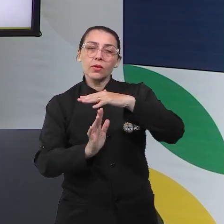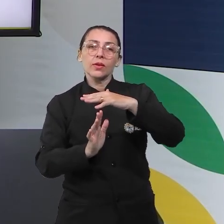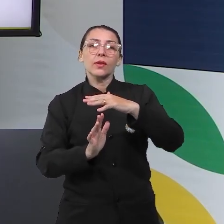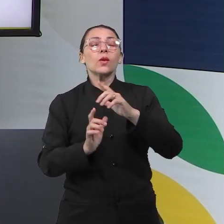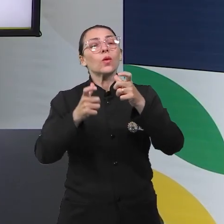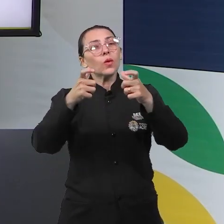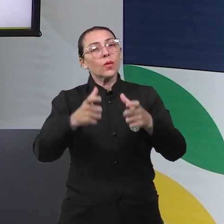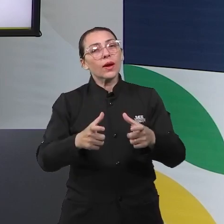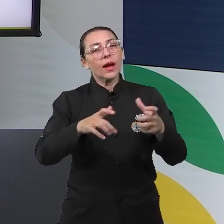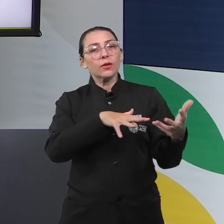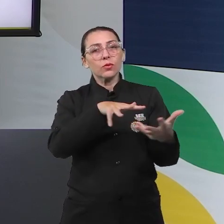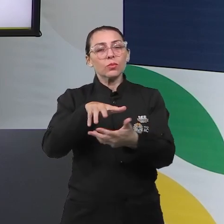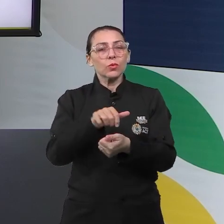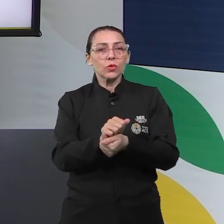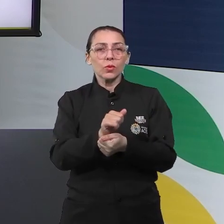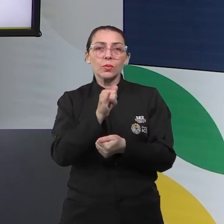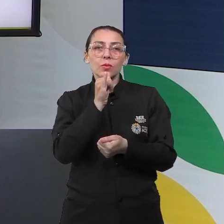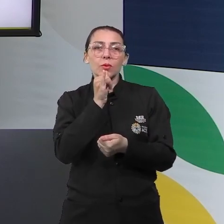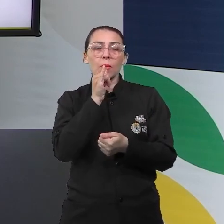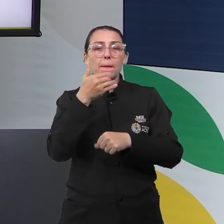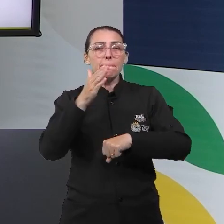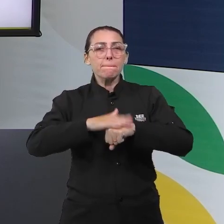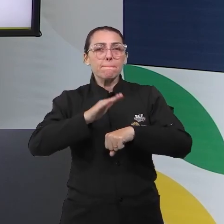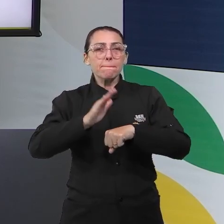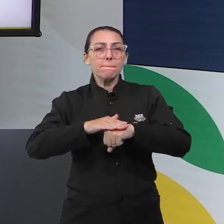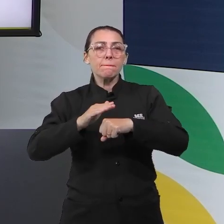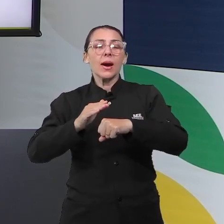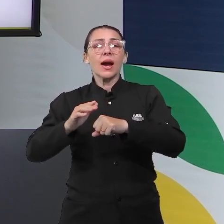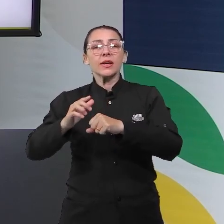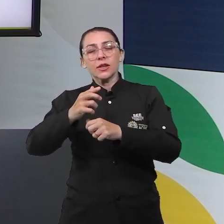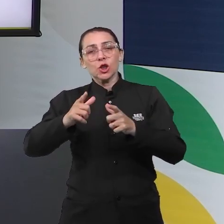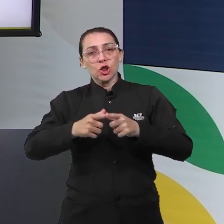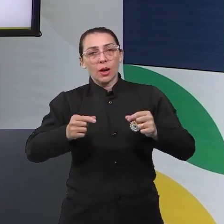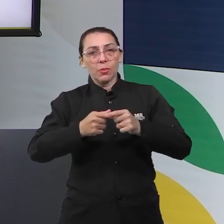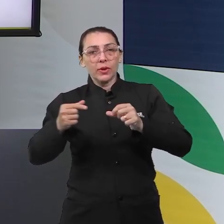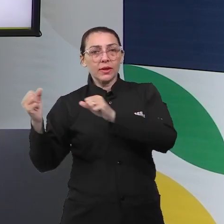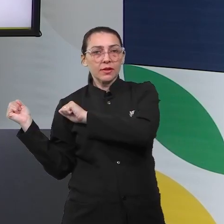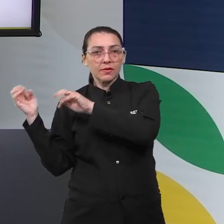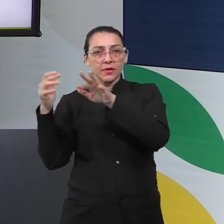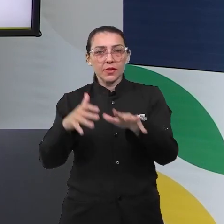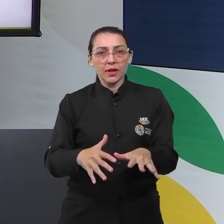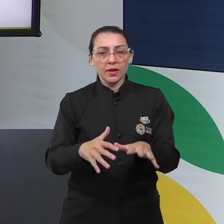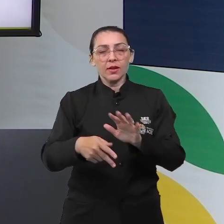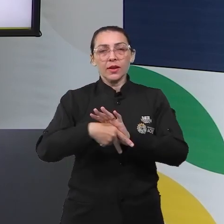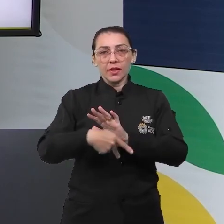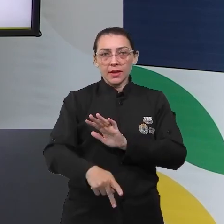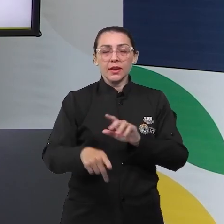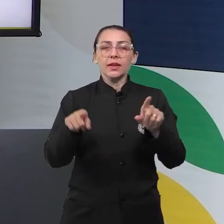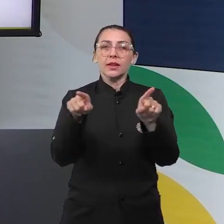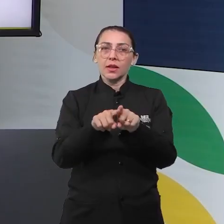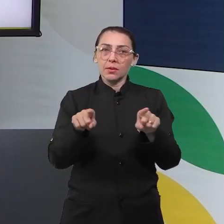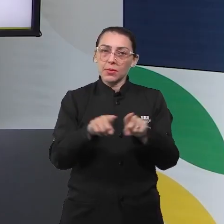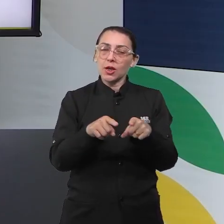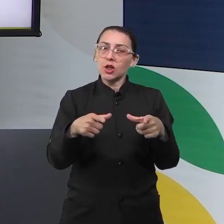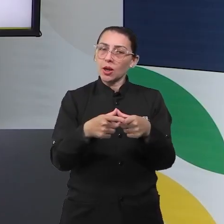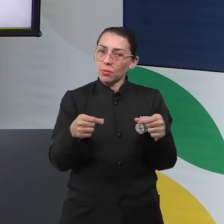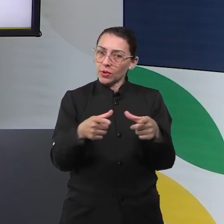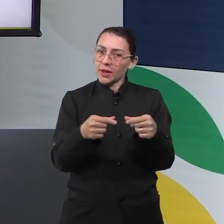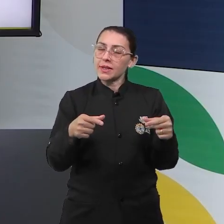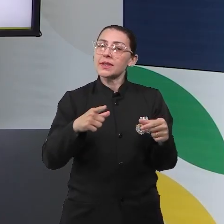somos o lugar do mundo, por exemplo, para onde mais migraram japoneses. Então, nós somos o lugar do mundo que mais tem japoneses fora do